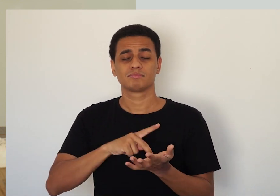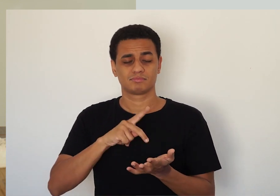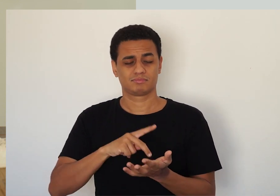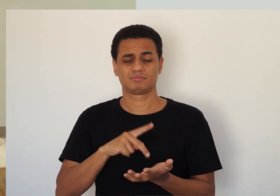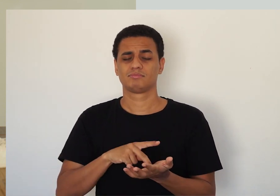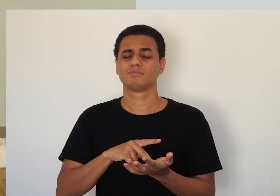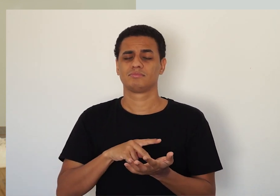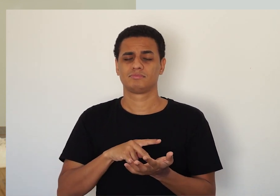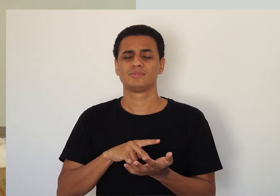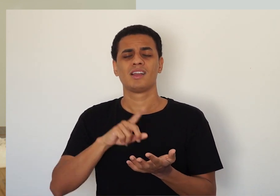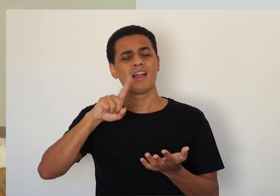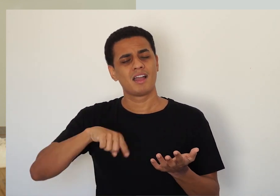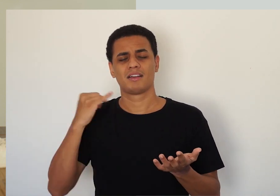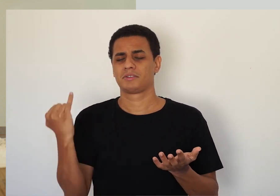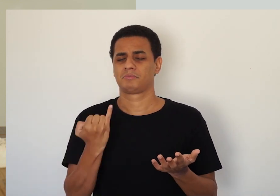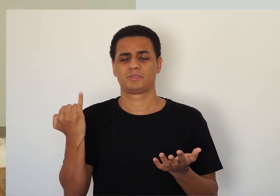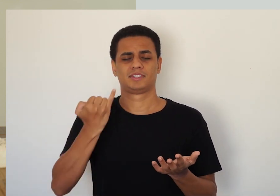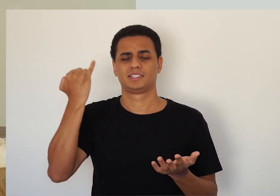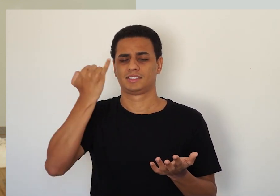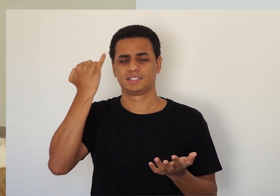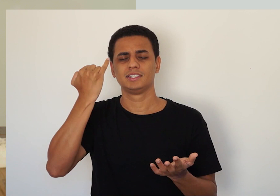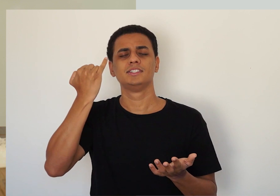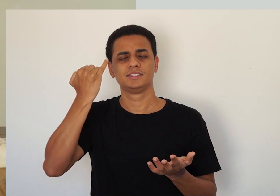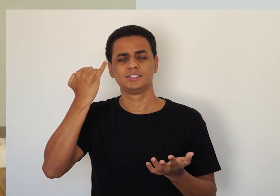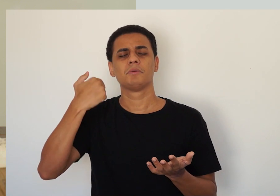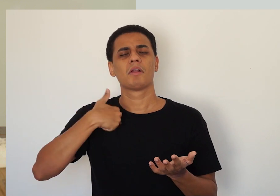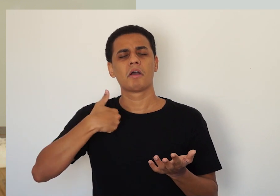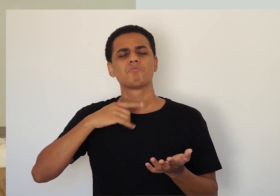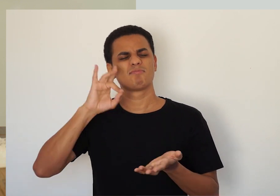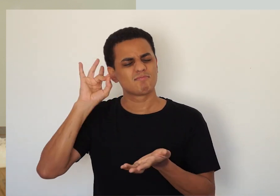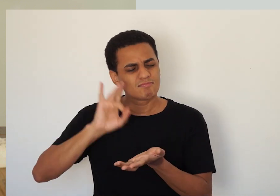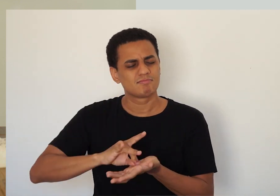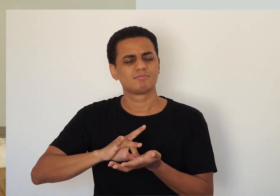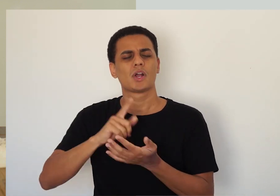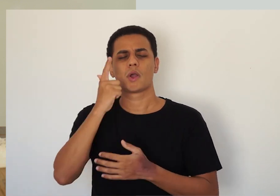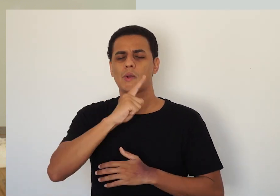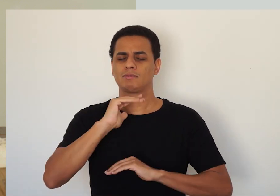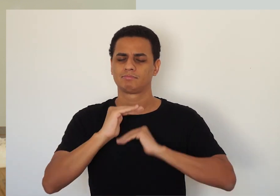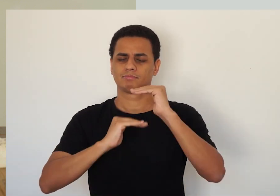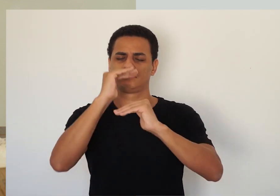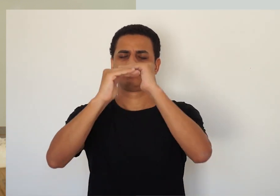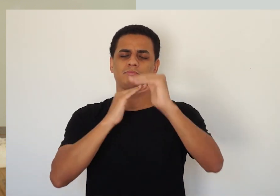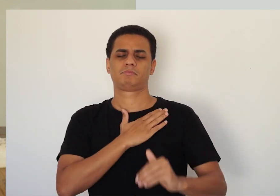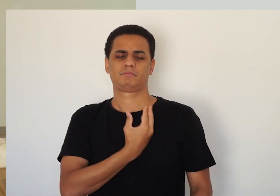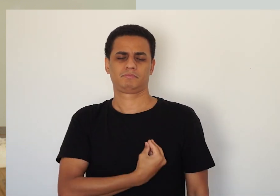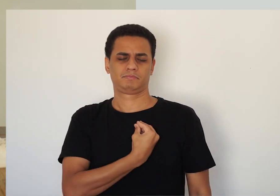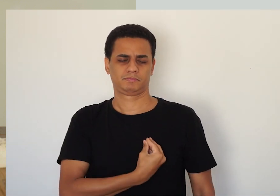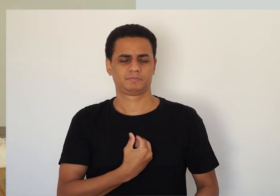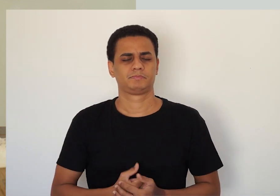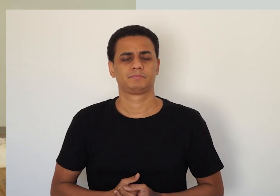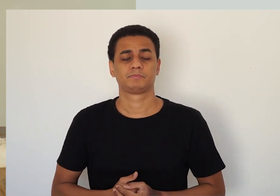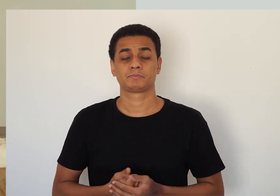elas são realmente muito importantes para que eu possa realmente crescer na